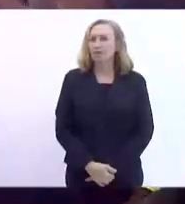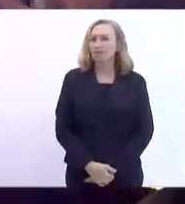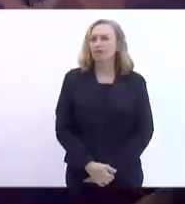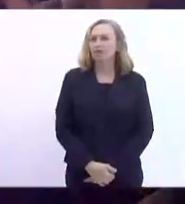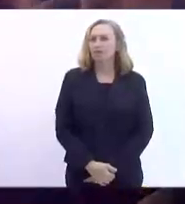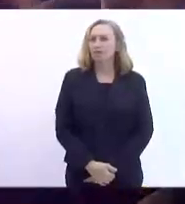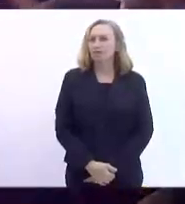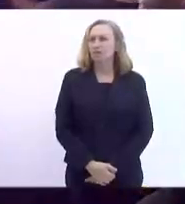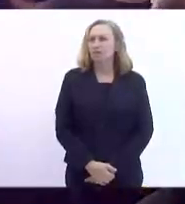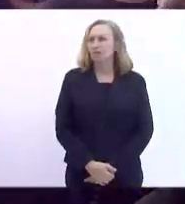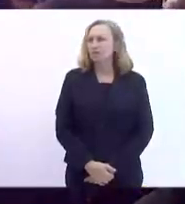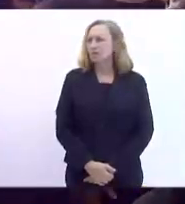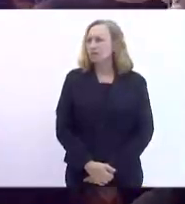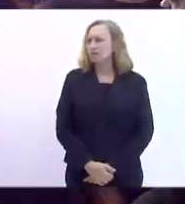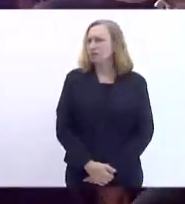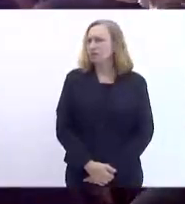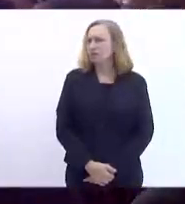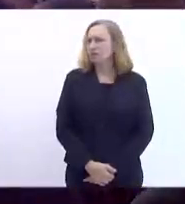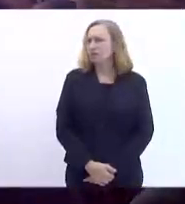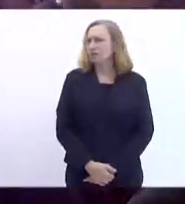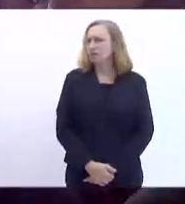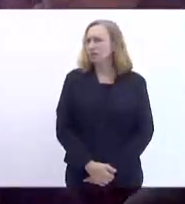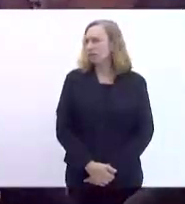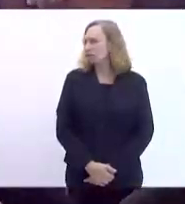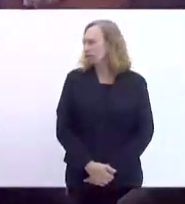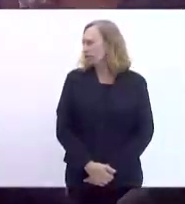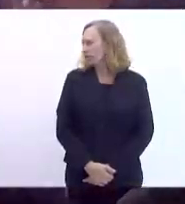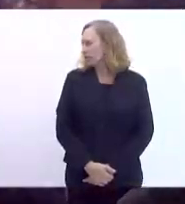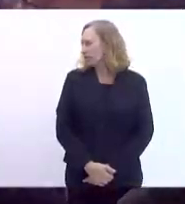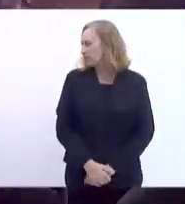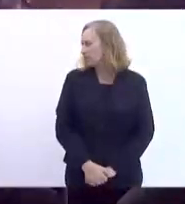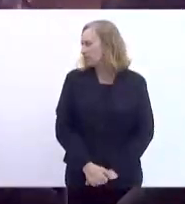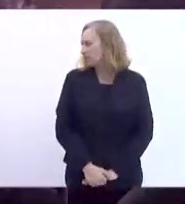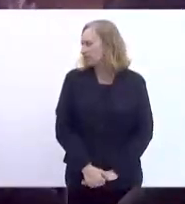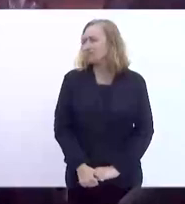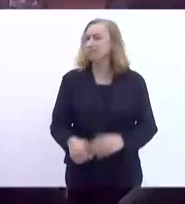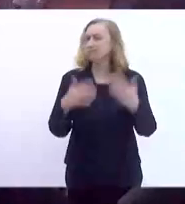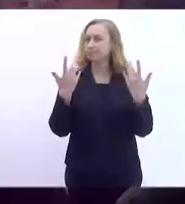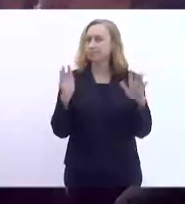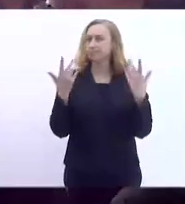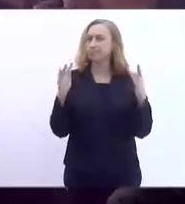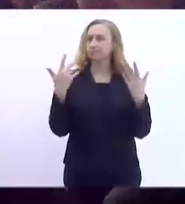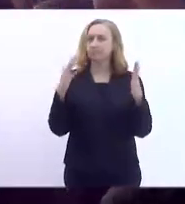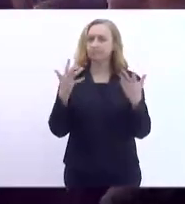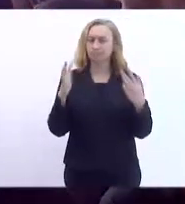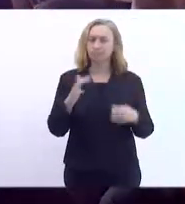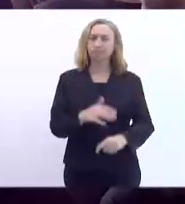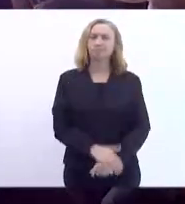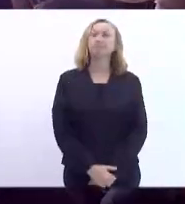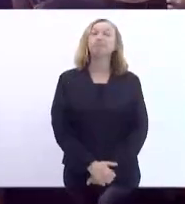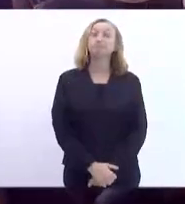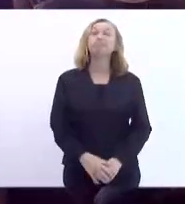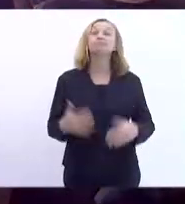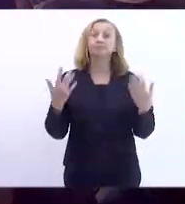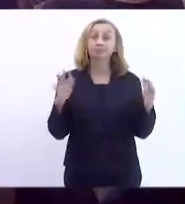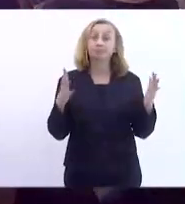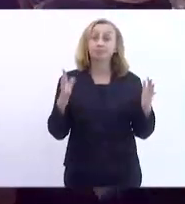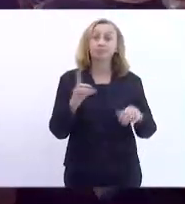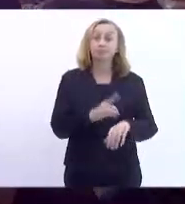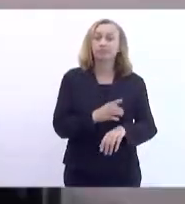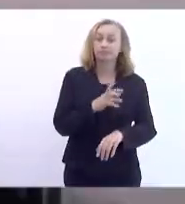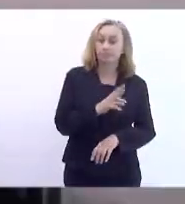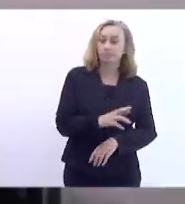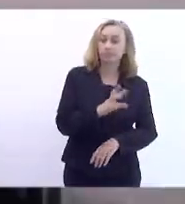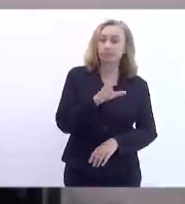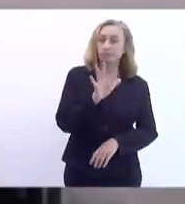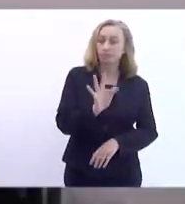E aí é muito bom YouTube parabenizar parabenizar Doutor Flores